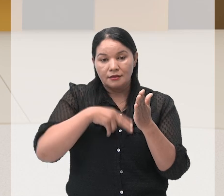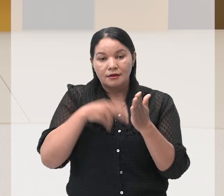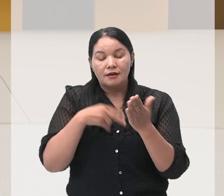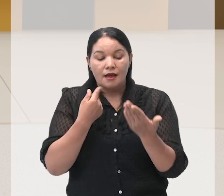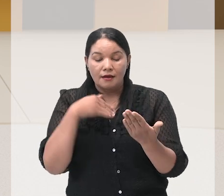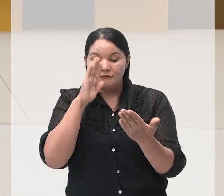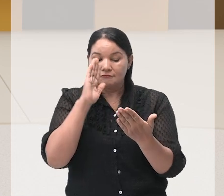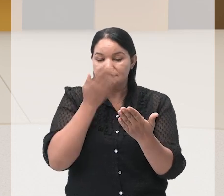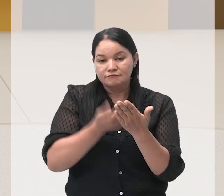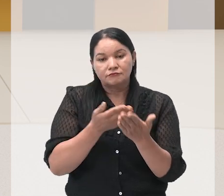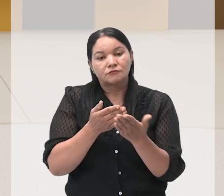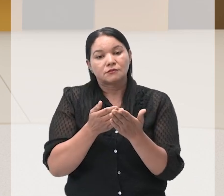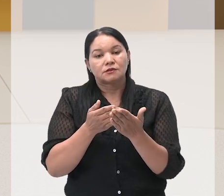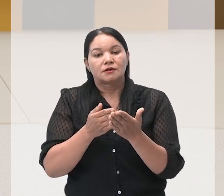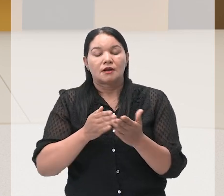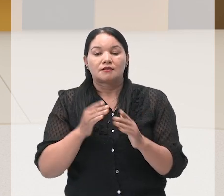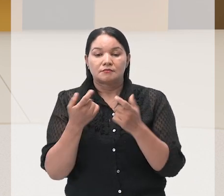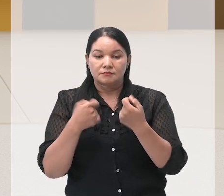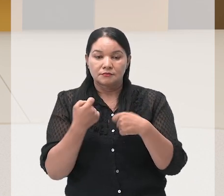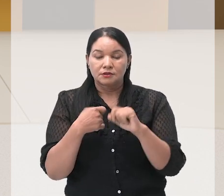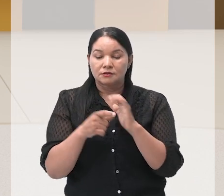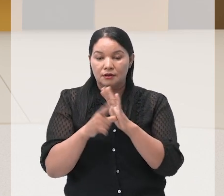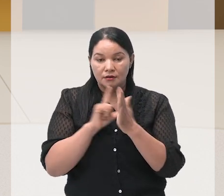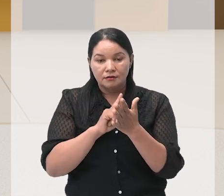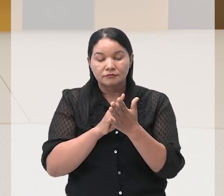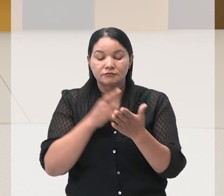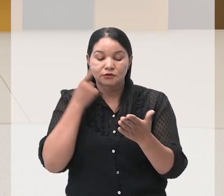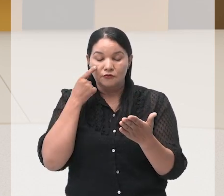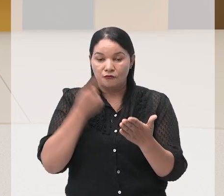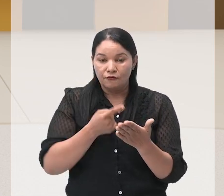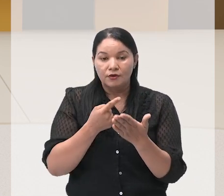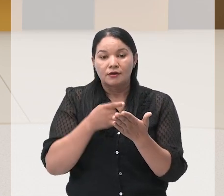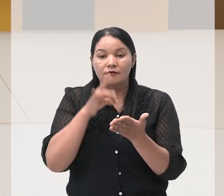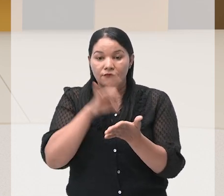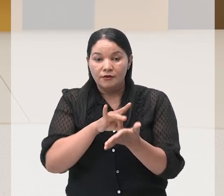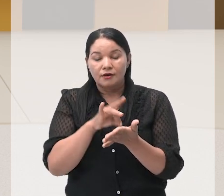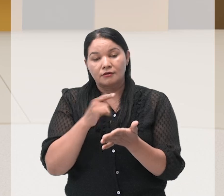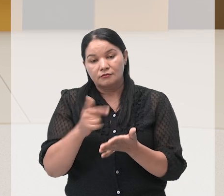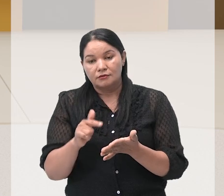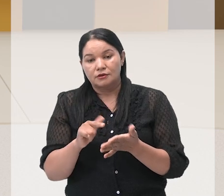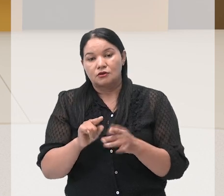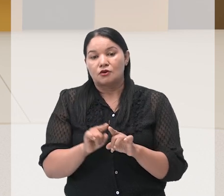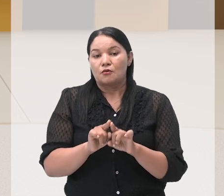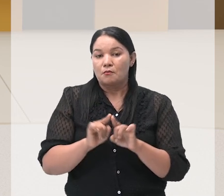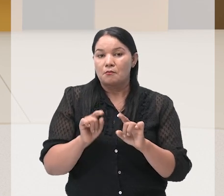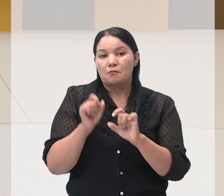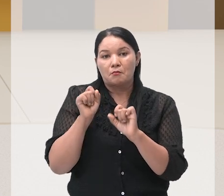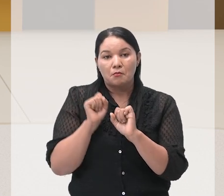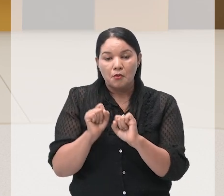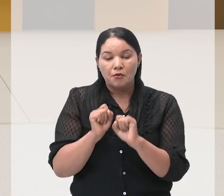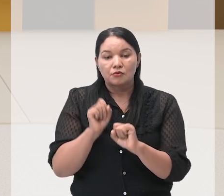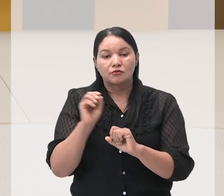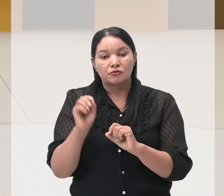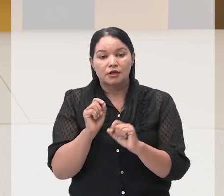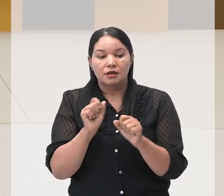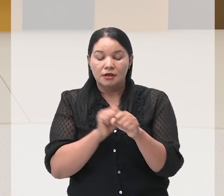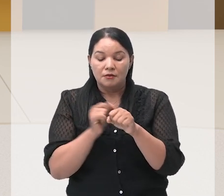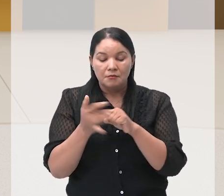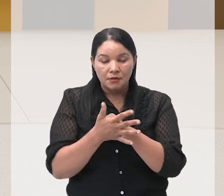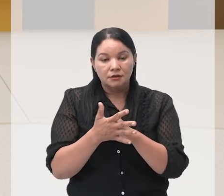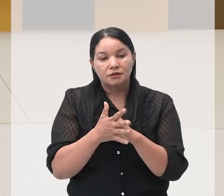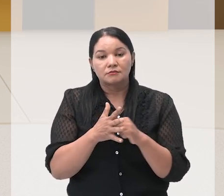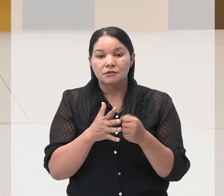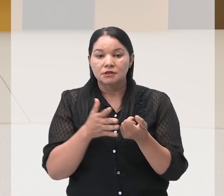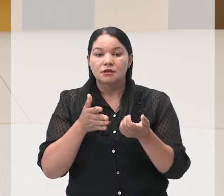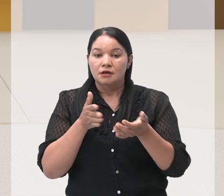notícia. Então, em cenários de eleições, por exemplo, em cenários pandêmicos. Então, dessa